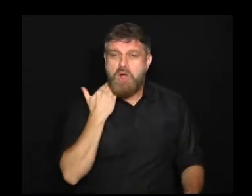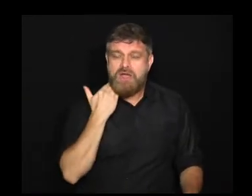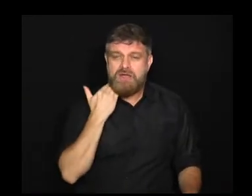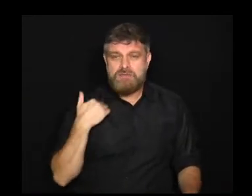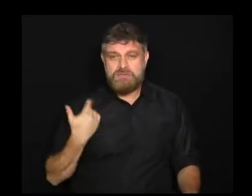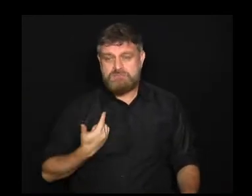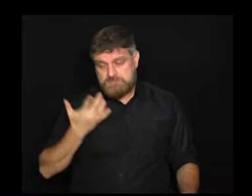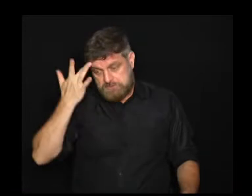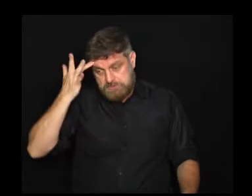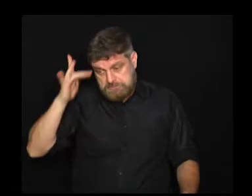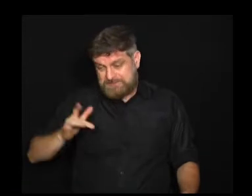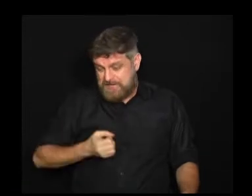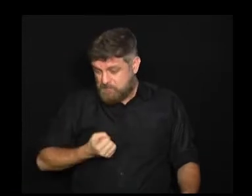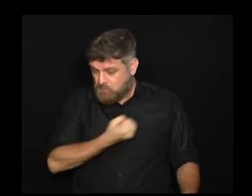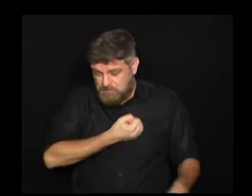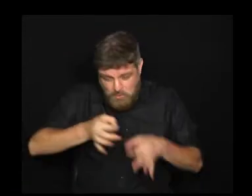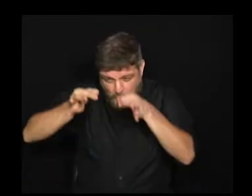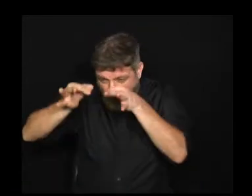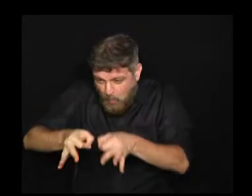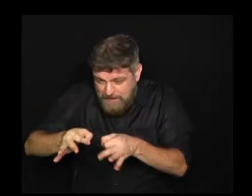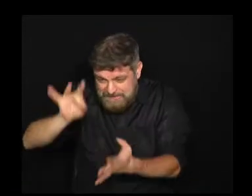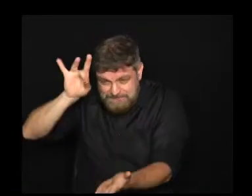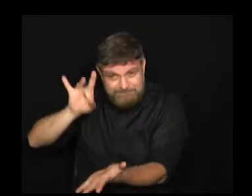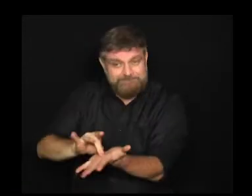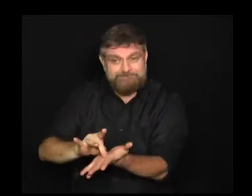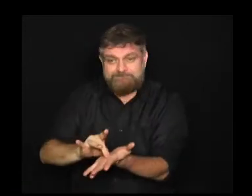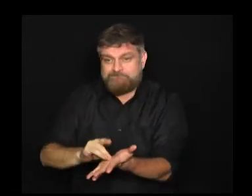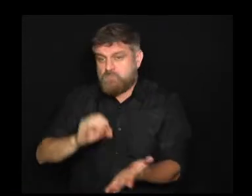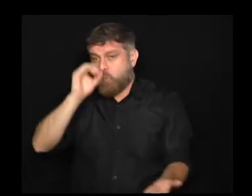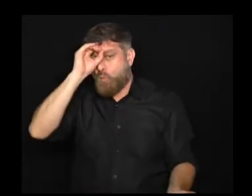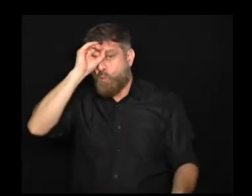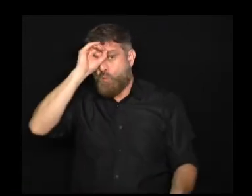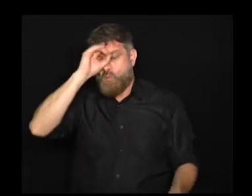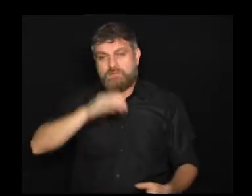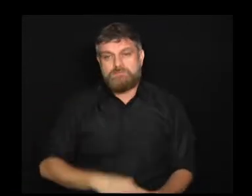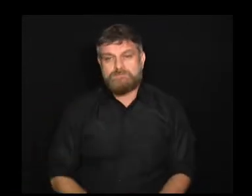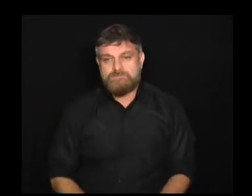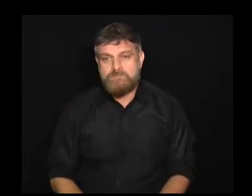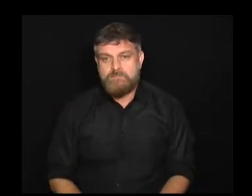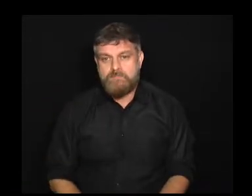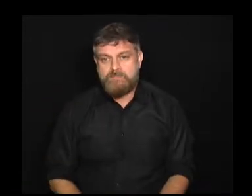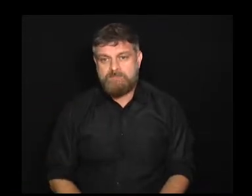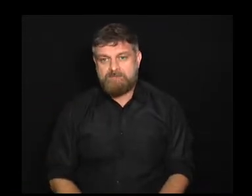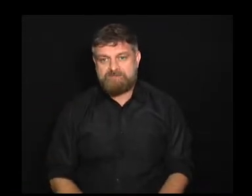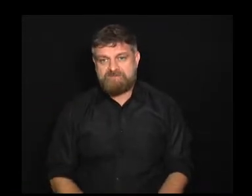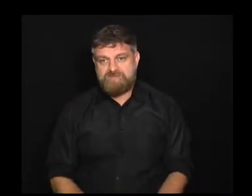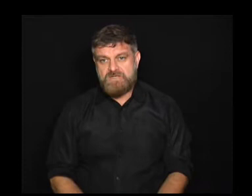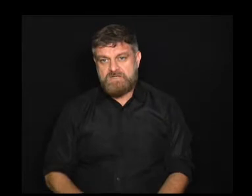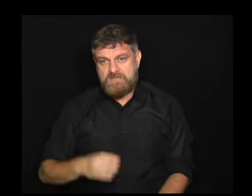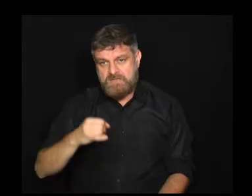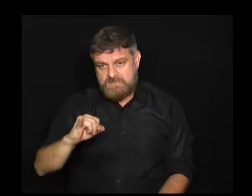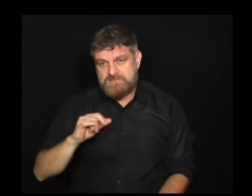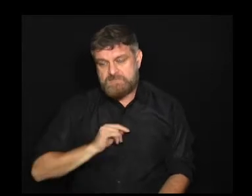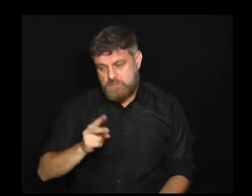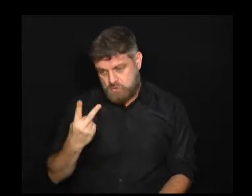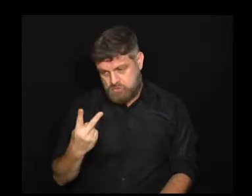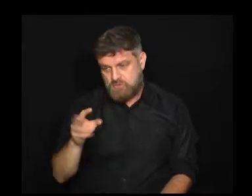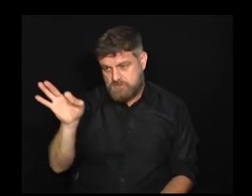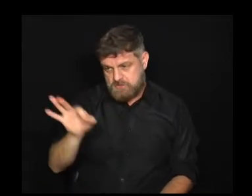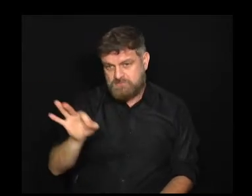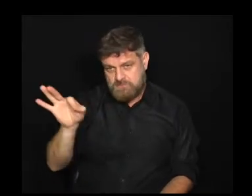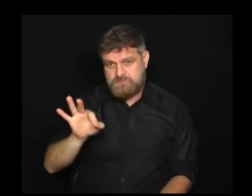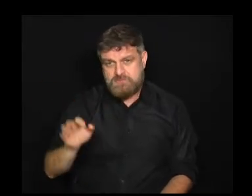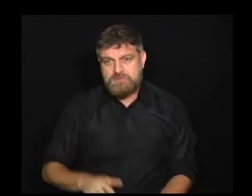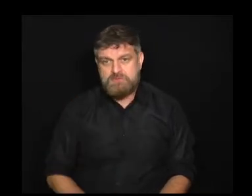gente não sabe e também não tem como saber agora, porque se for realmente 2 a 3%, é muito grave,